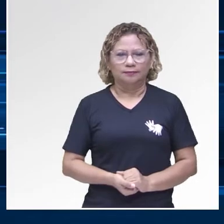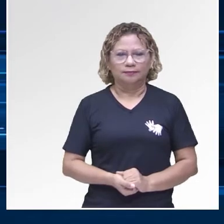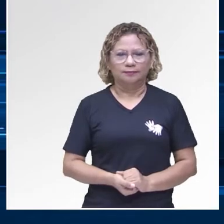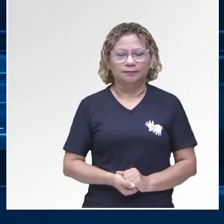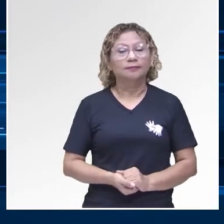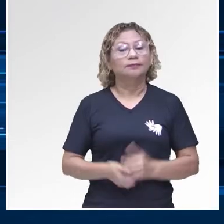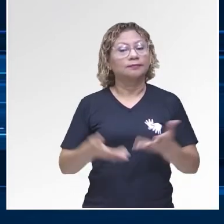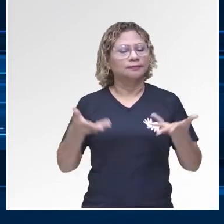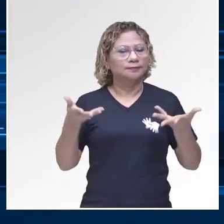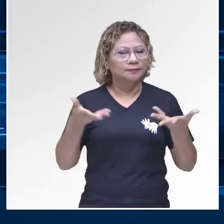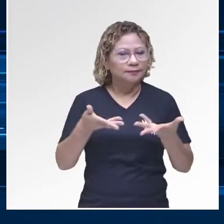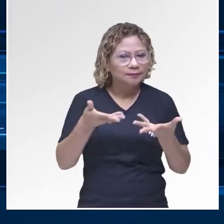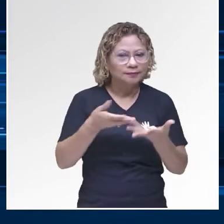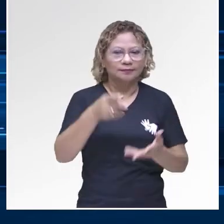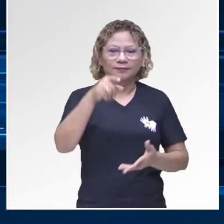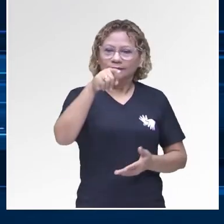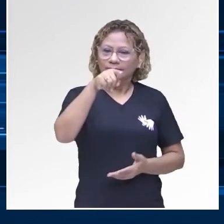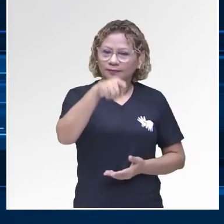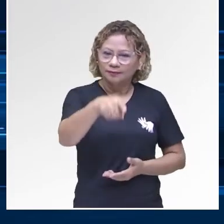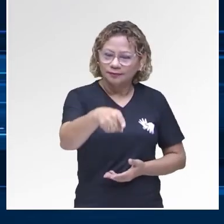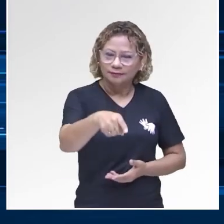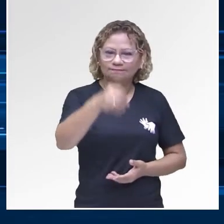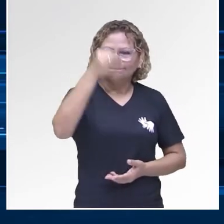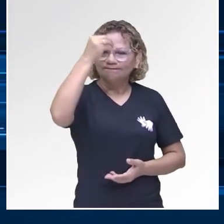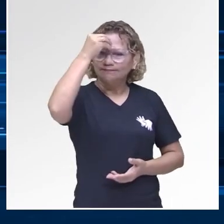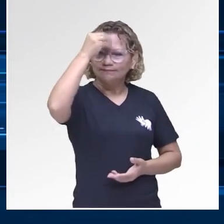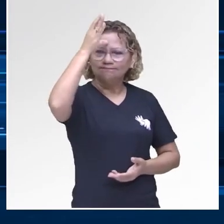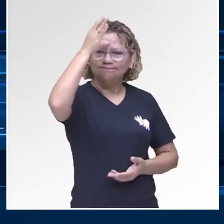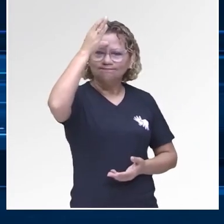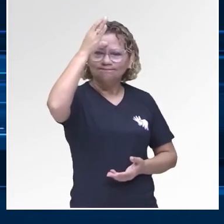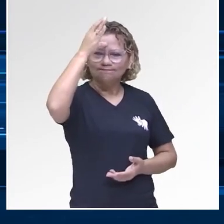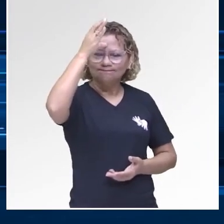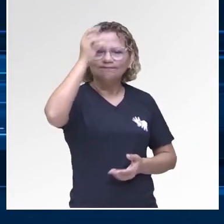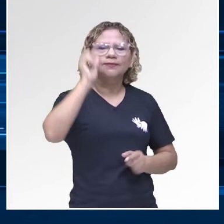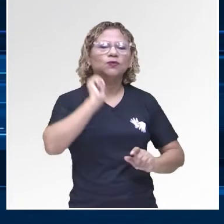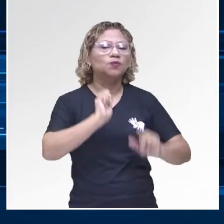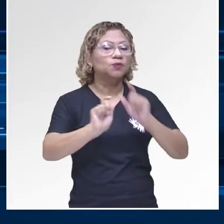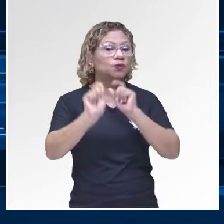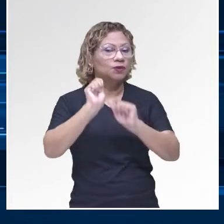Agora que nós conhecemos o que é uma PA,